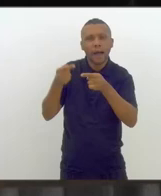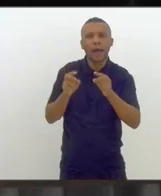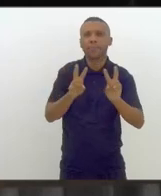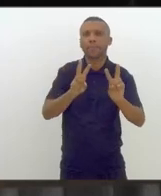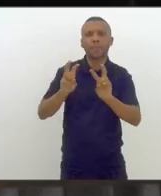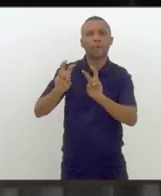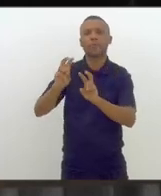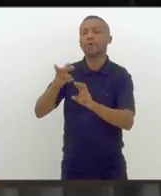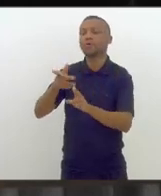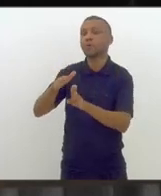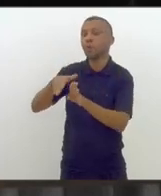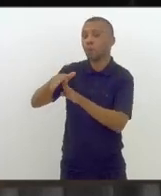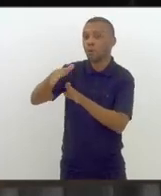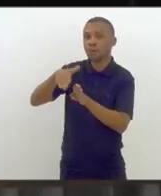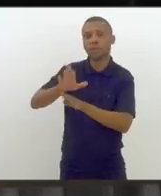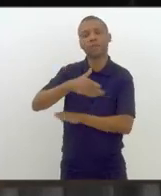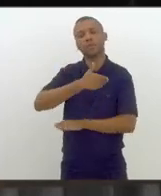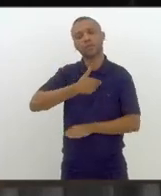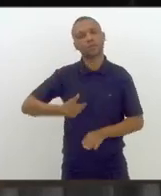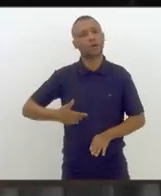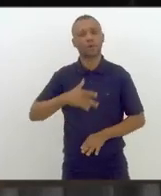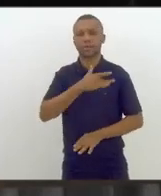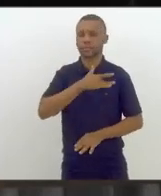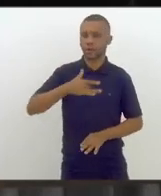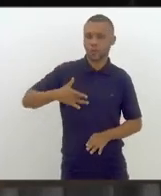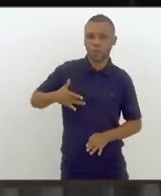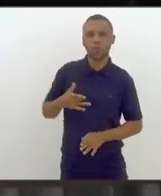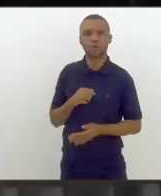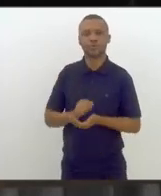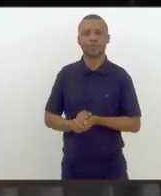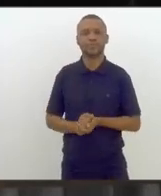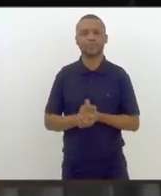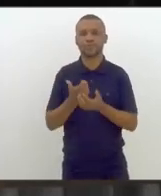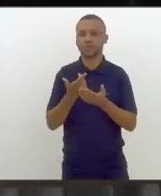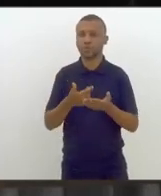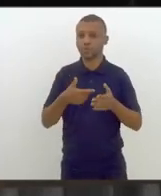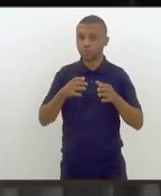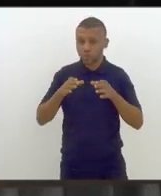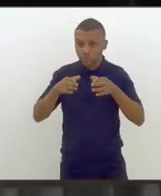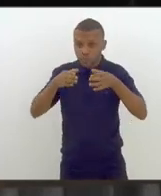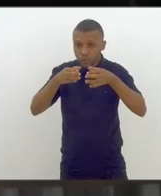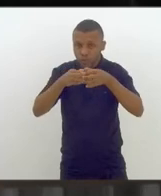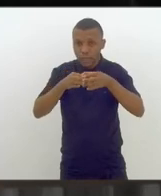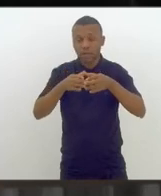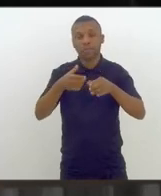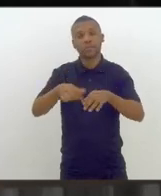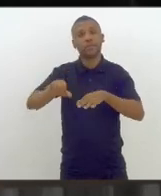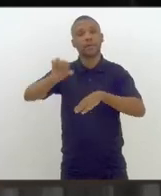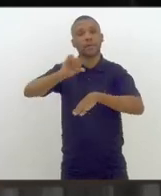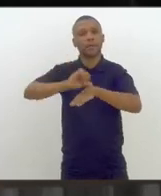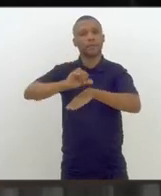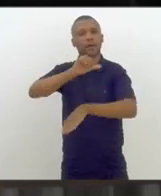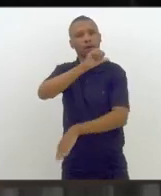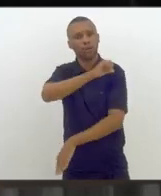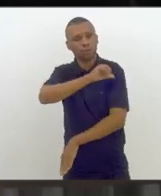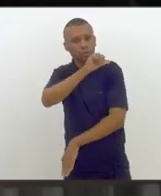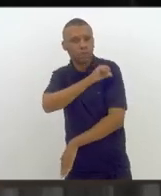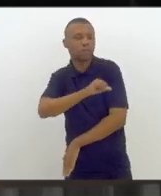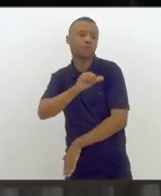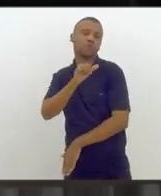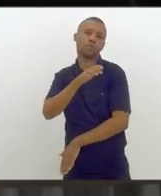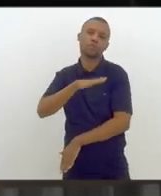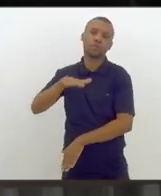Conselho Estadual de Saúde, dos conselhos da região metropolitana, que tratou da questão